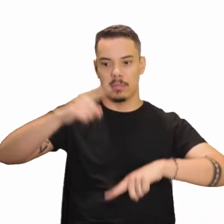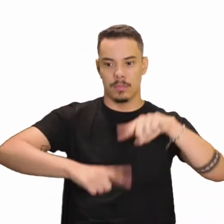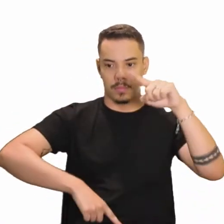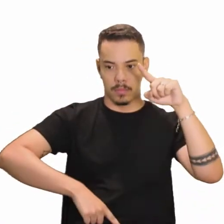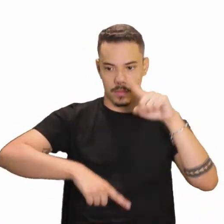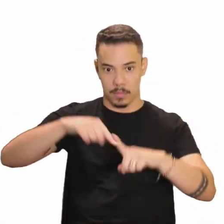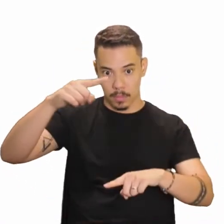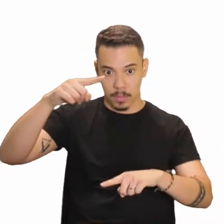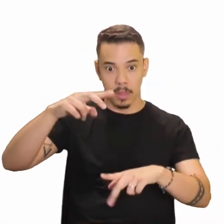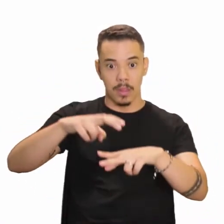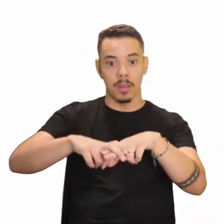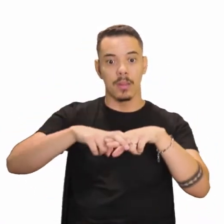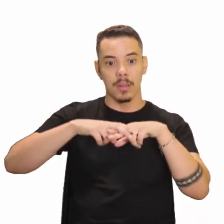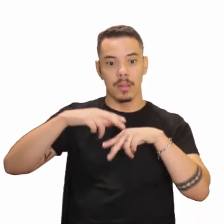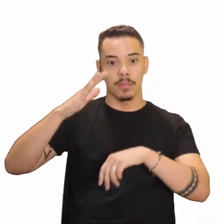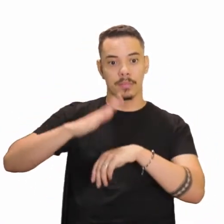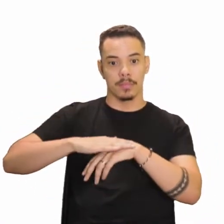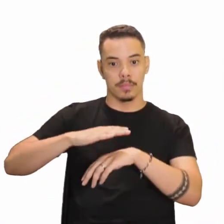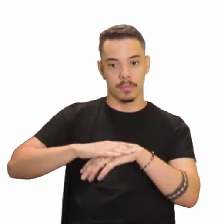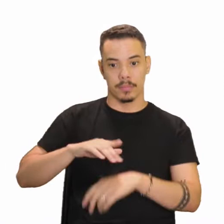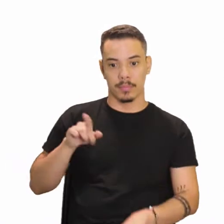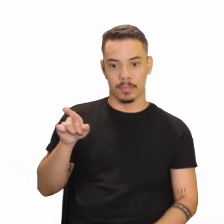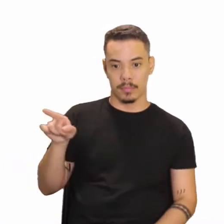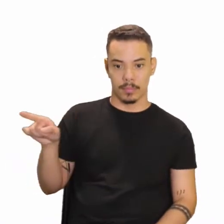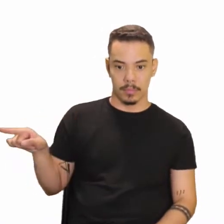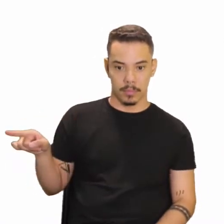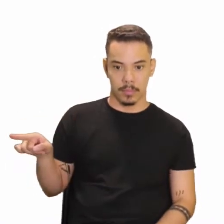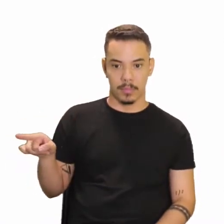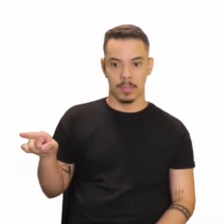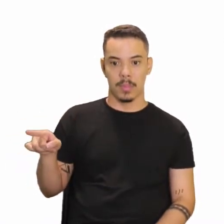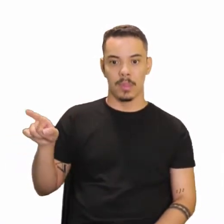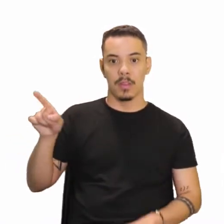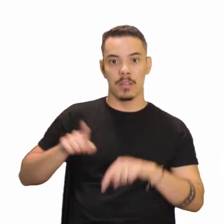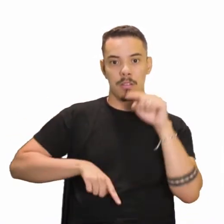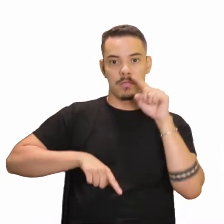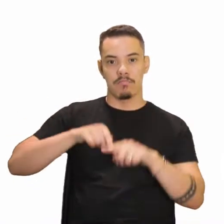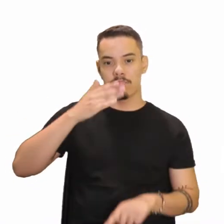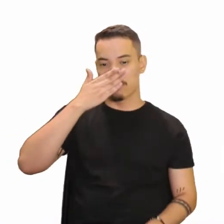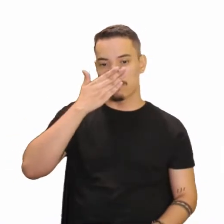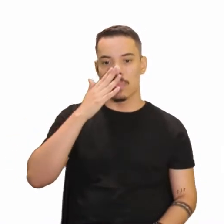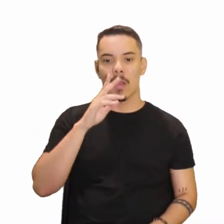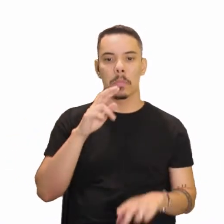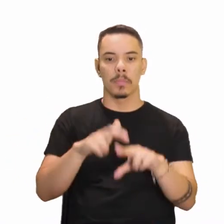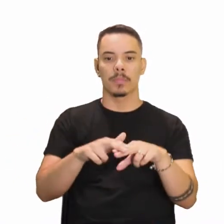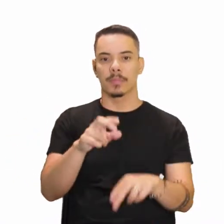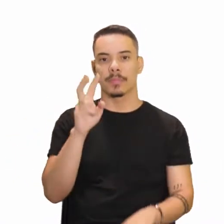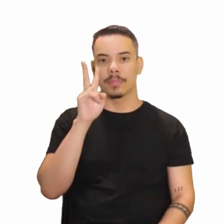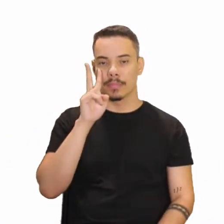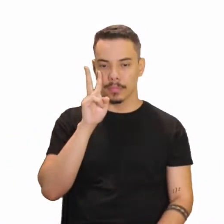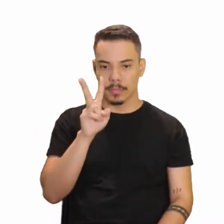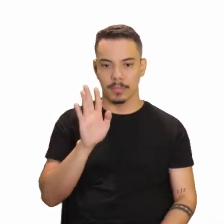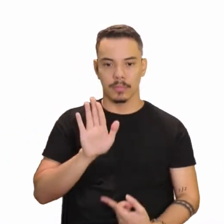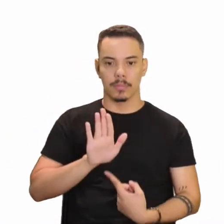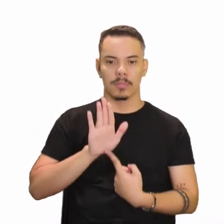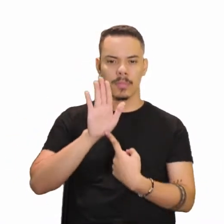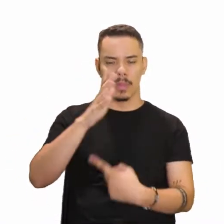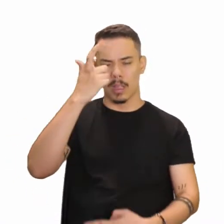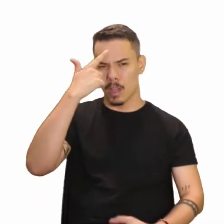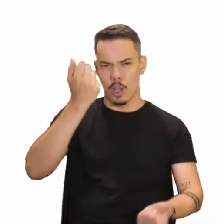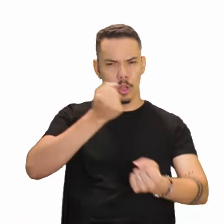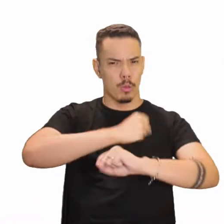e essa parte aqui você vai vai observar que tá demonstrando que ele ficou